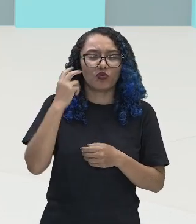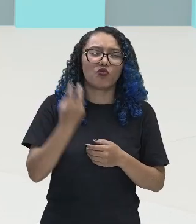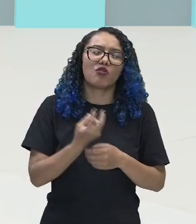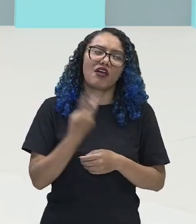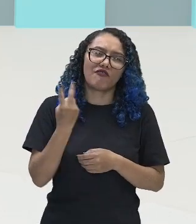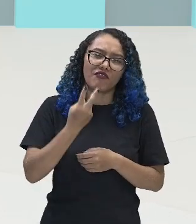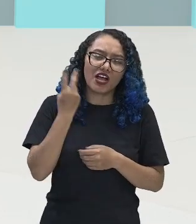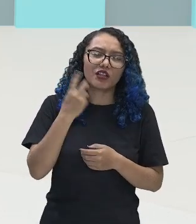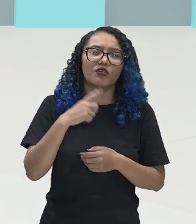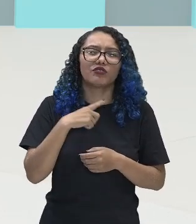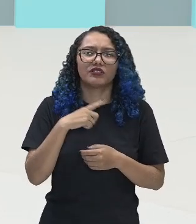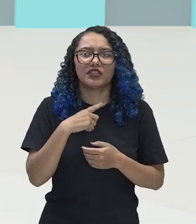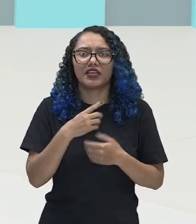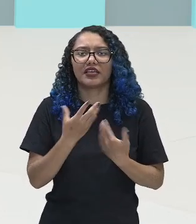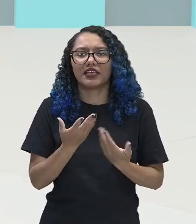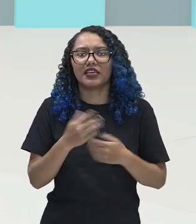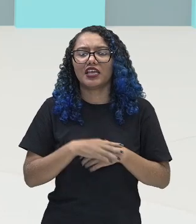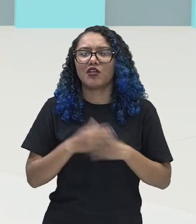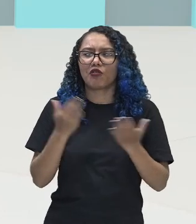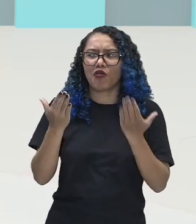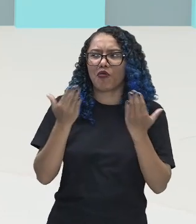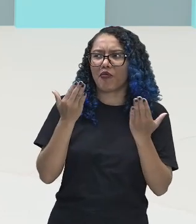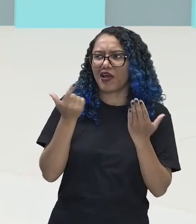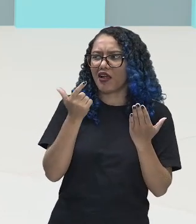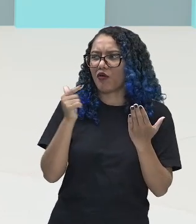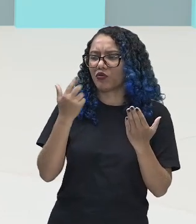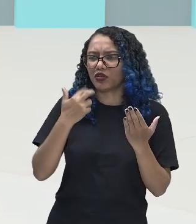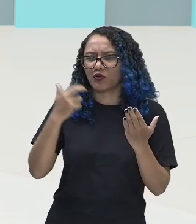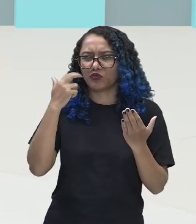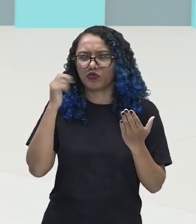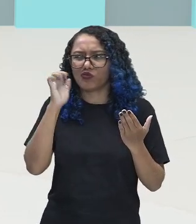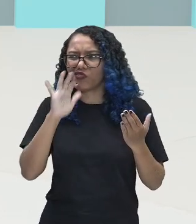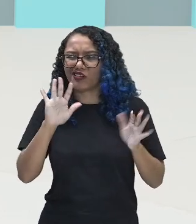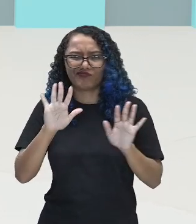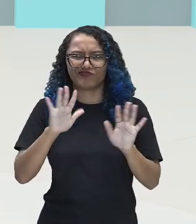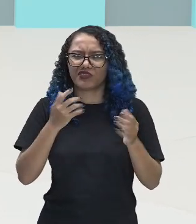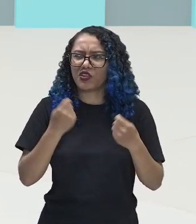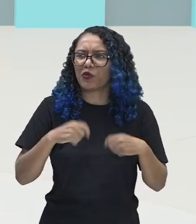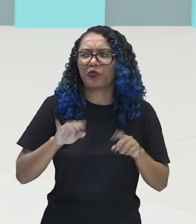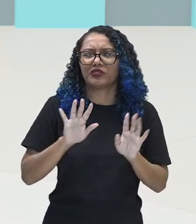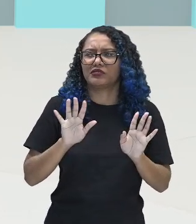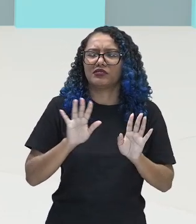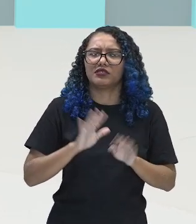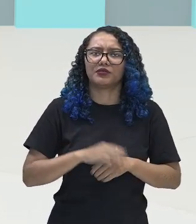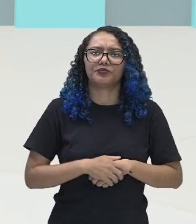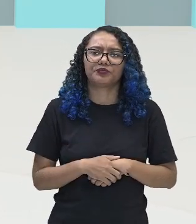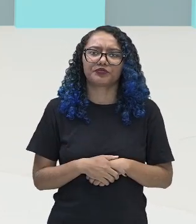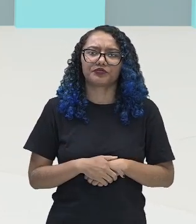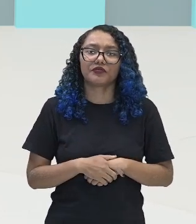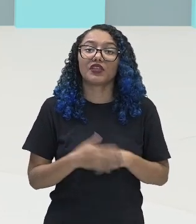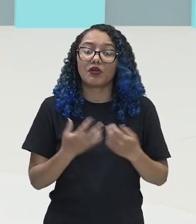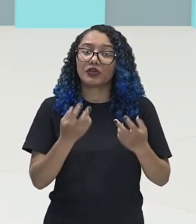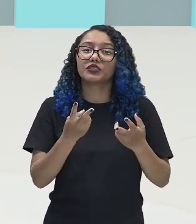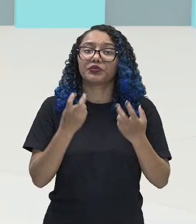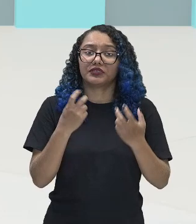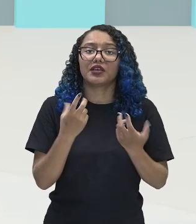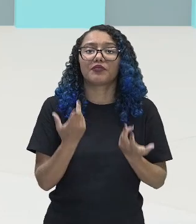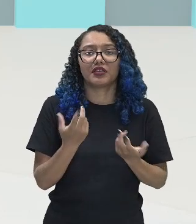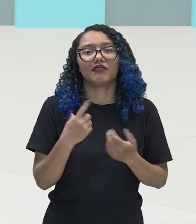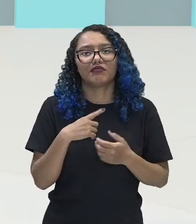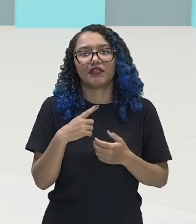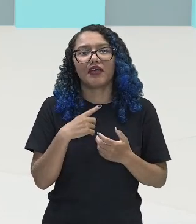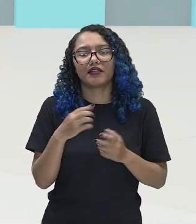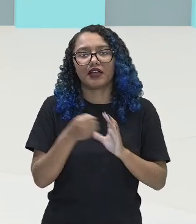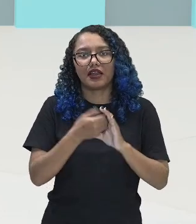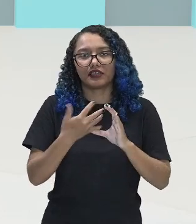precisam, basicamente, ficar se comparando com a cultura eurocêntrica. Então, a gente consegue perceber aí realmente uma voz de